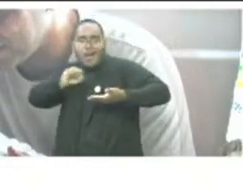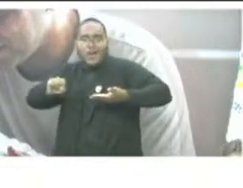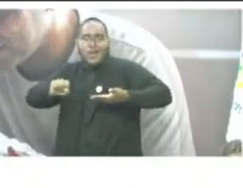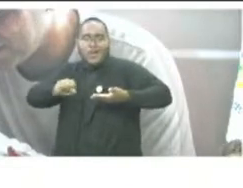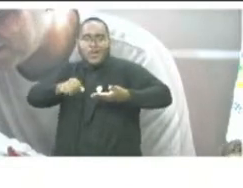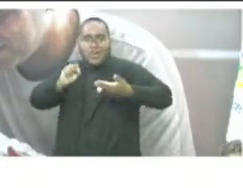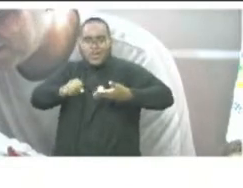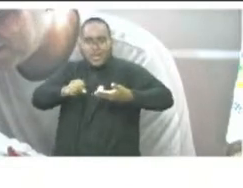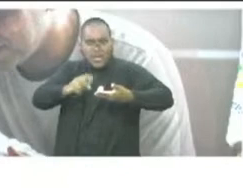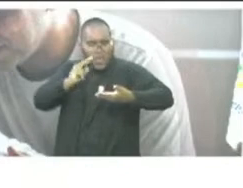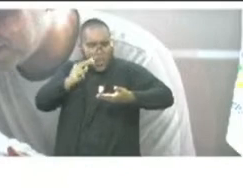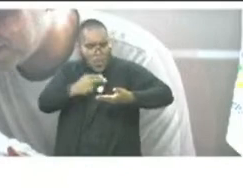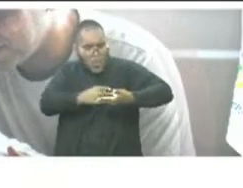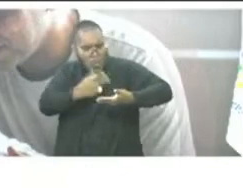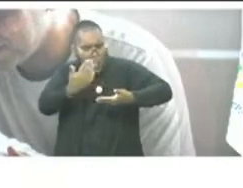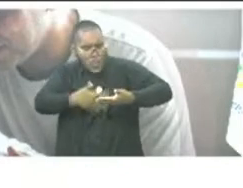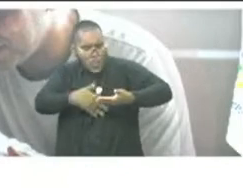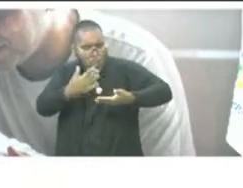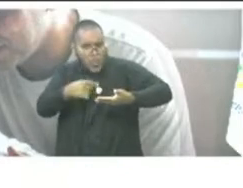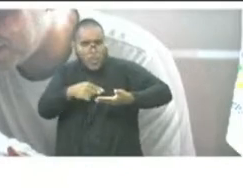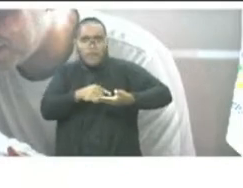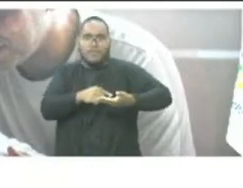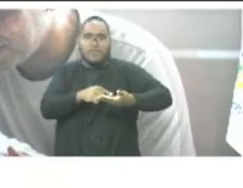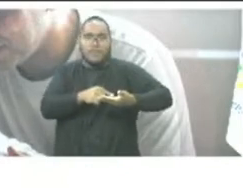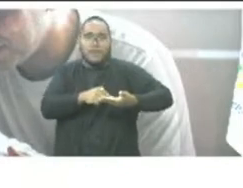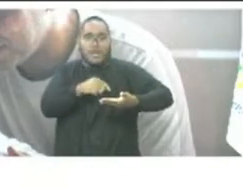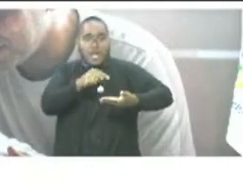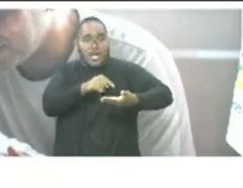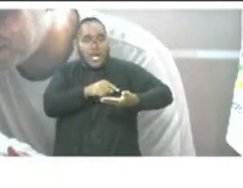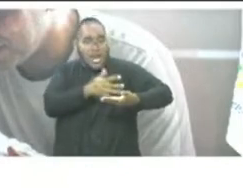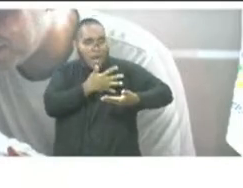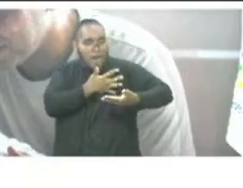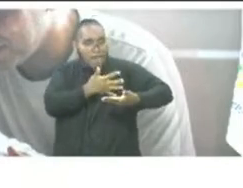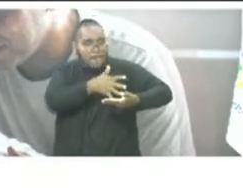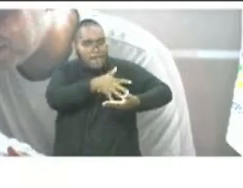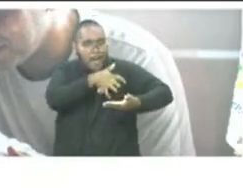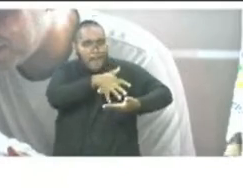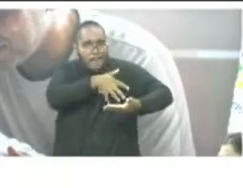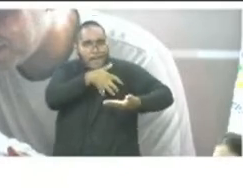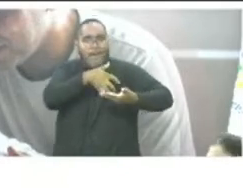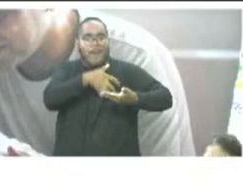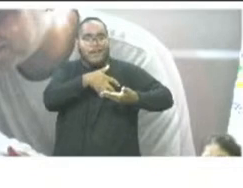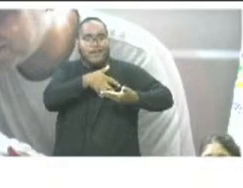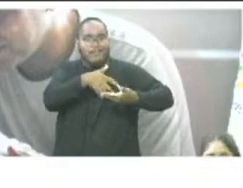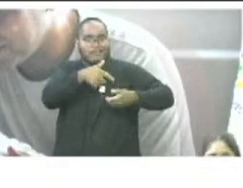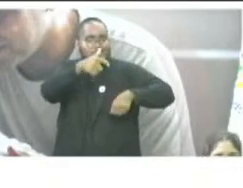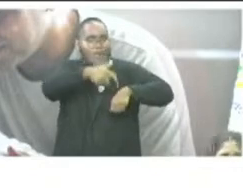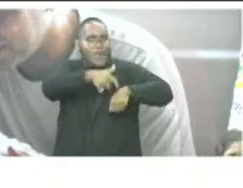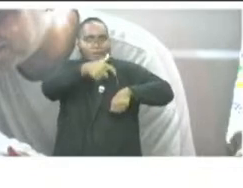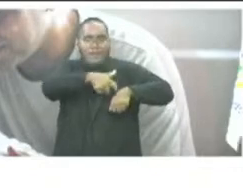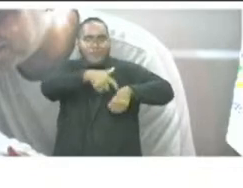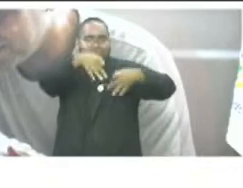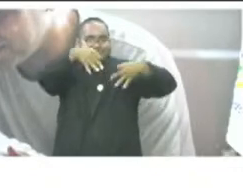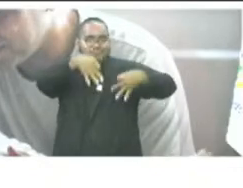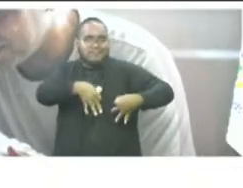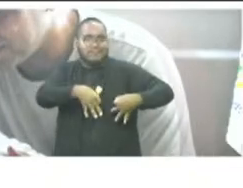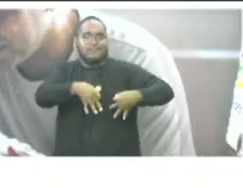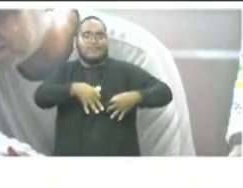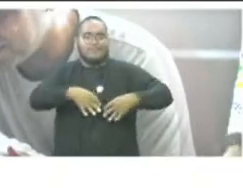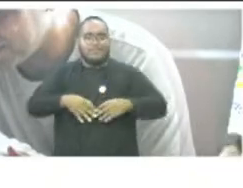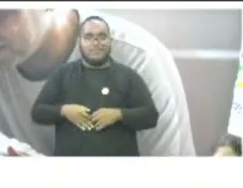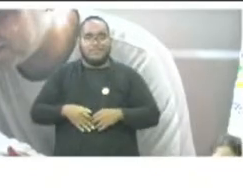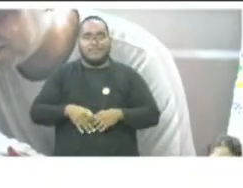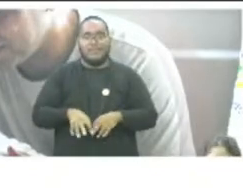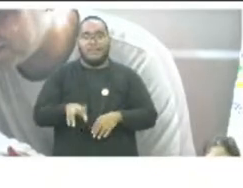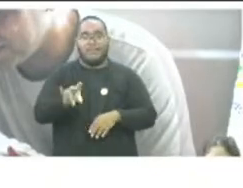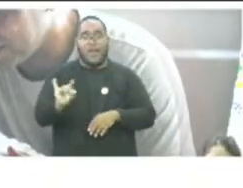mais escura, então ele vai ser atraído para esse momento do aleitamento, que vamos colocar que vai ser o